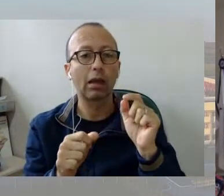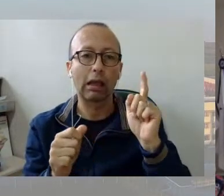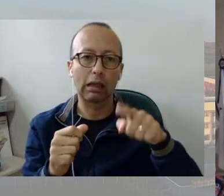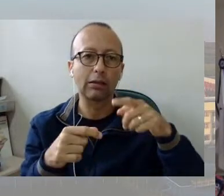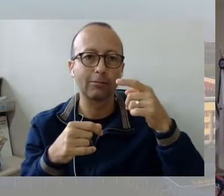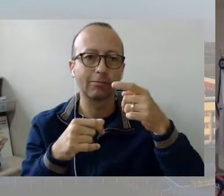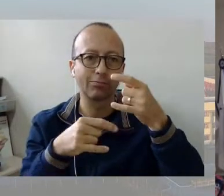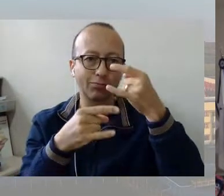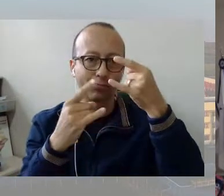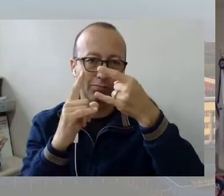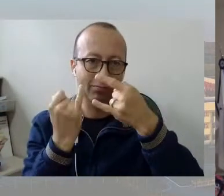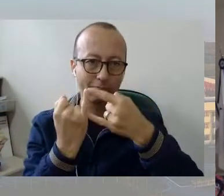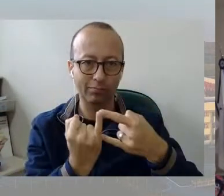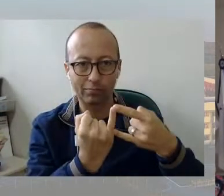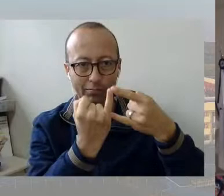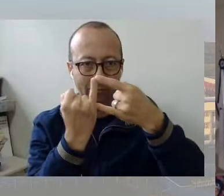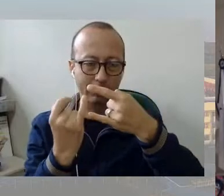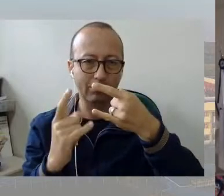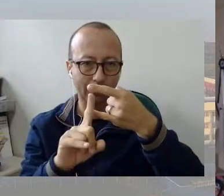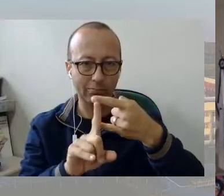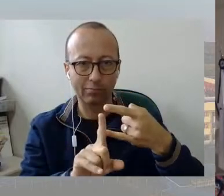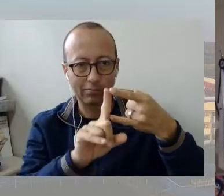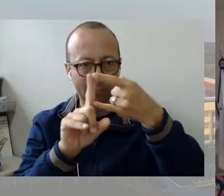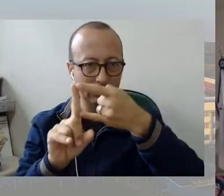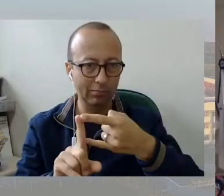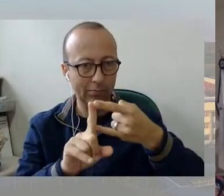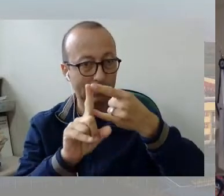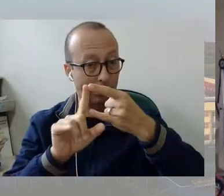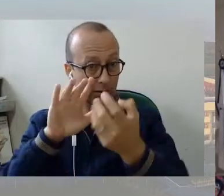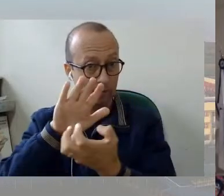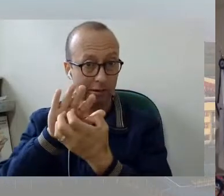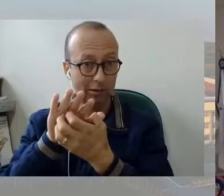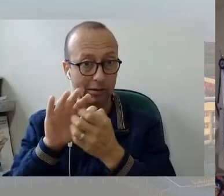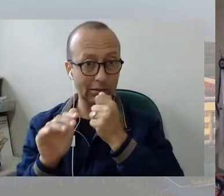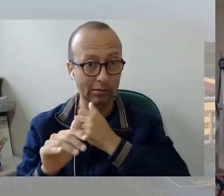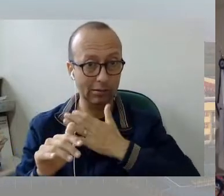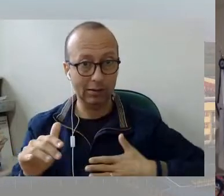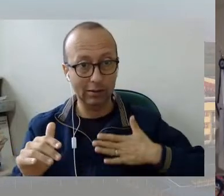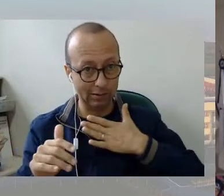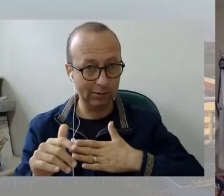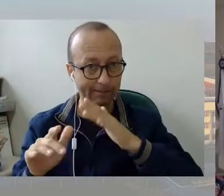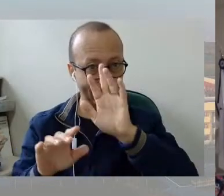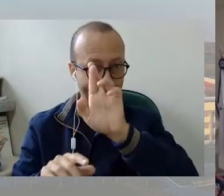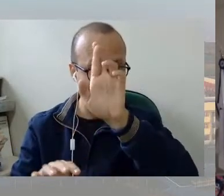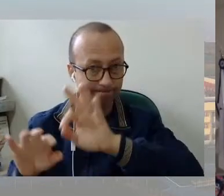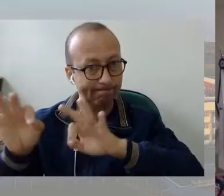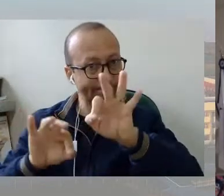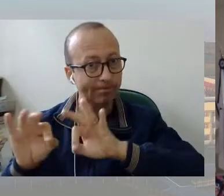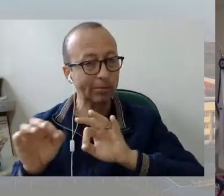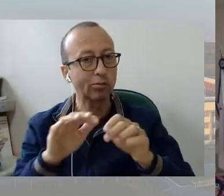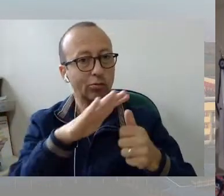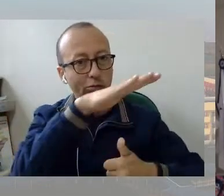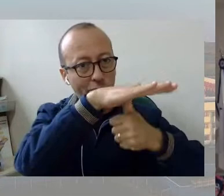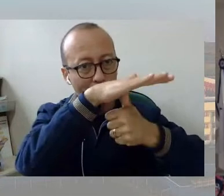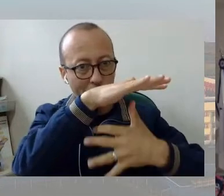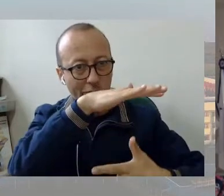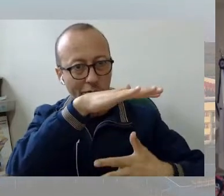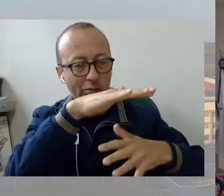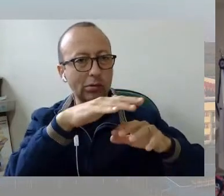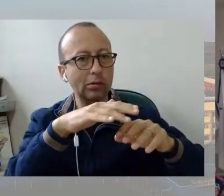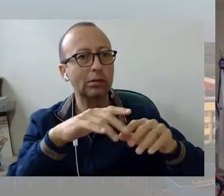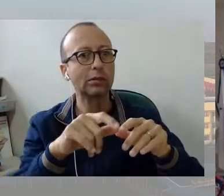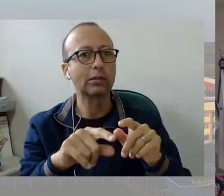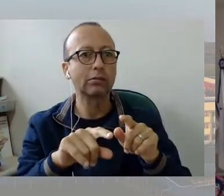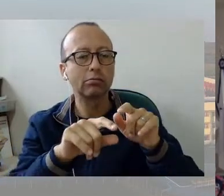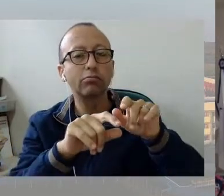né, e foi o Campus Alegrete que fez a organização, juntamente com as pró-reitorias mais acadêmicas envolvidas,